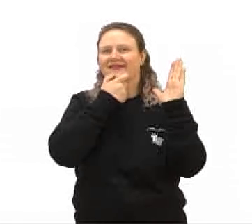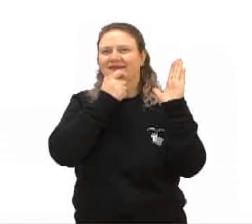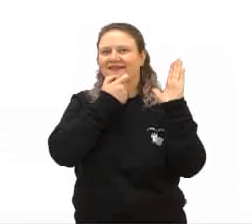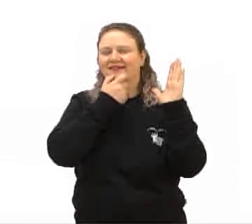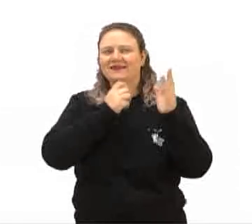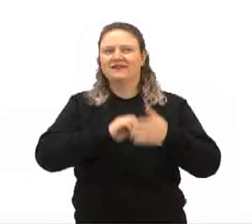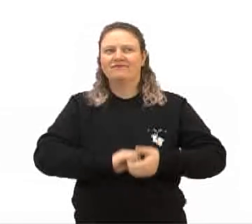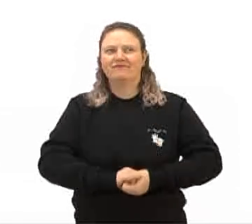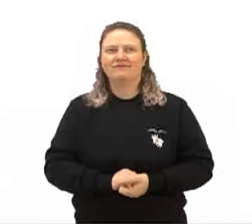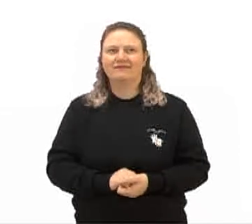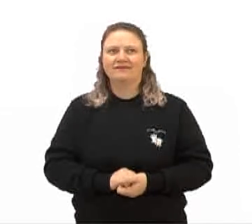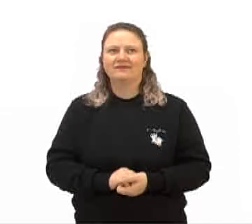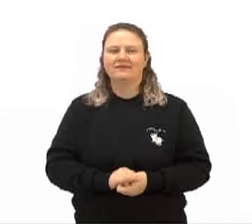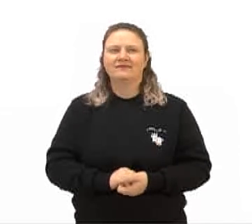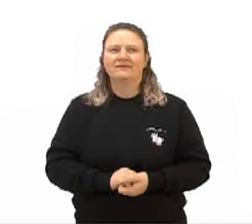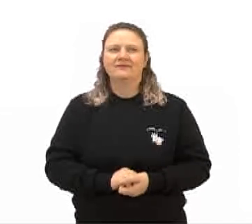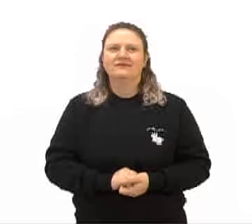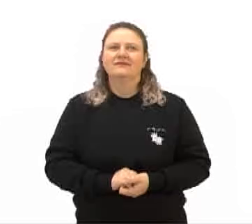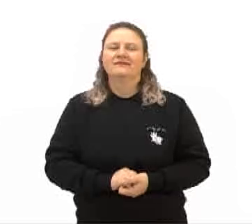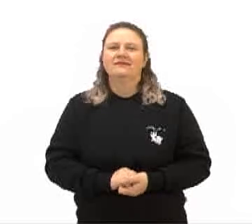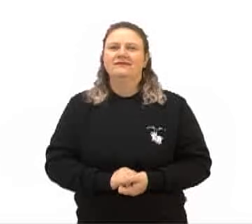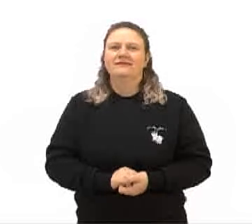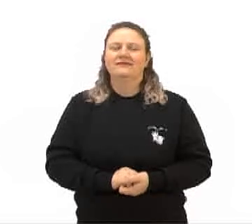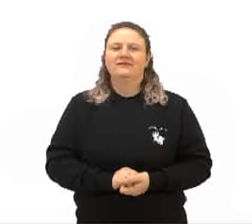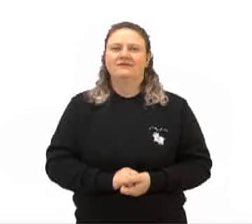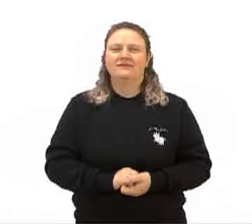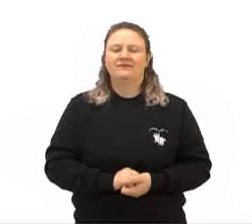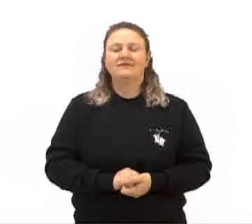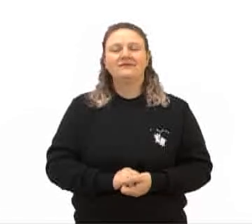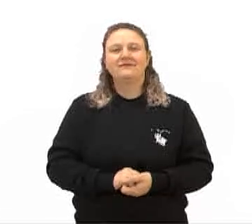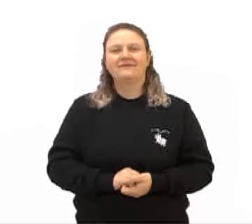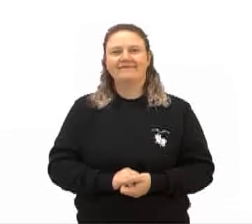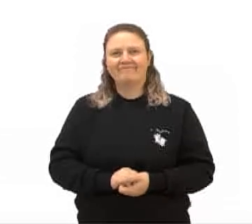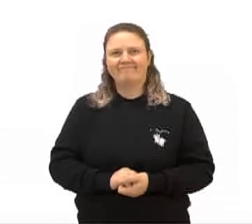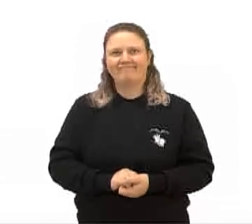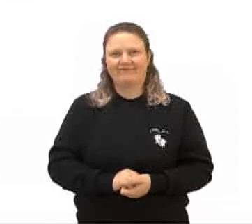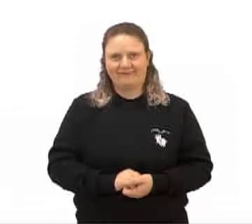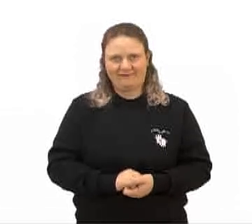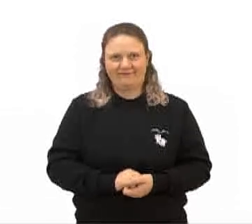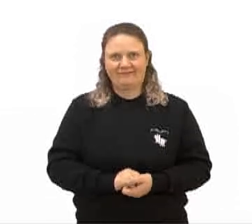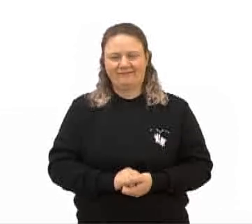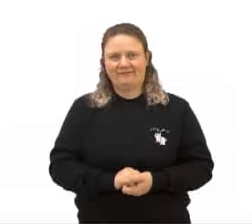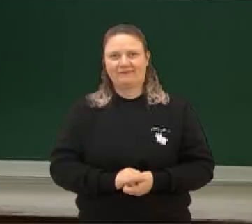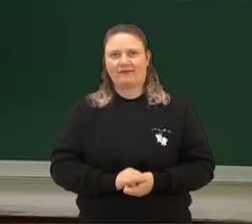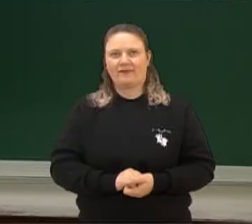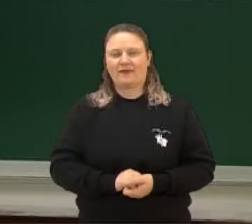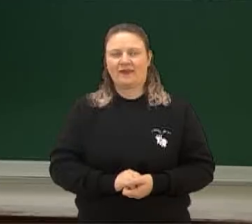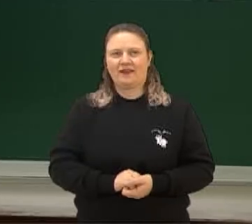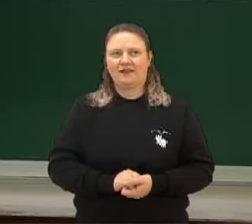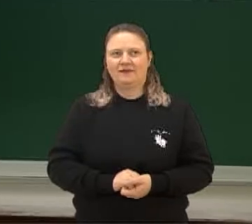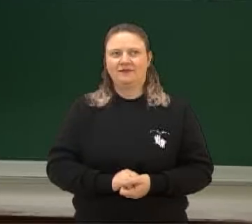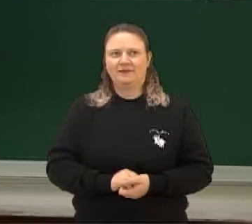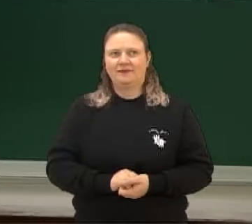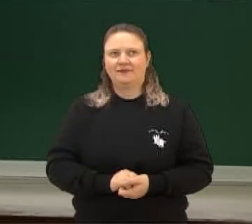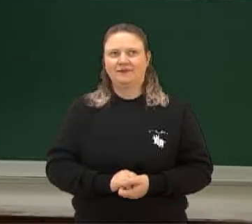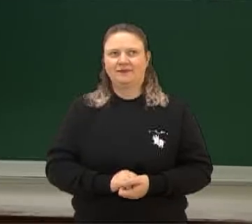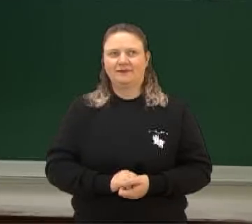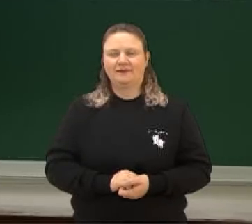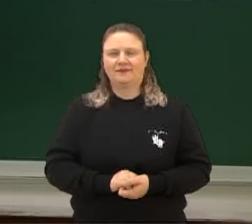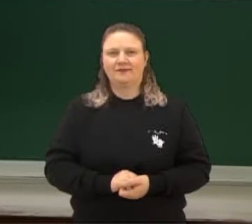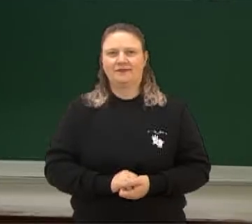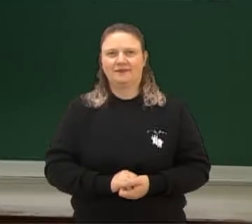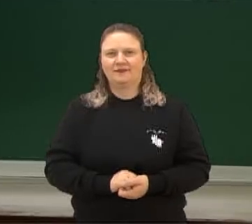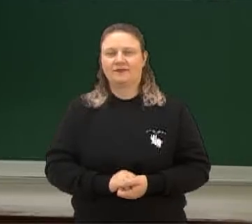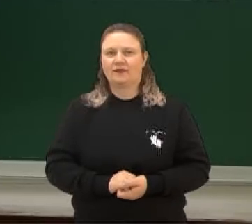May, guitarist, John Deacon, bass guitar, and Roger Taylor, drummer, formed the band